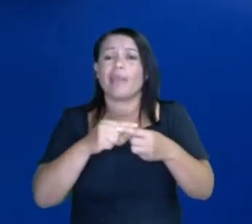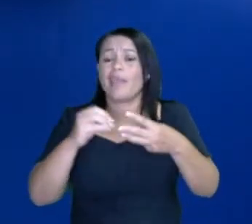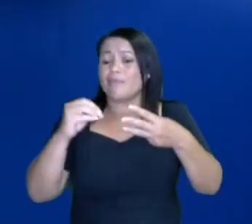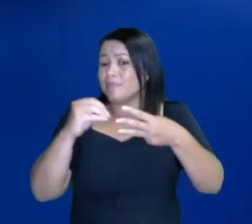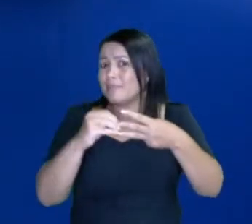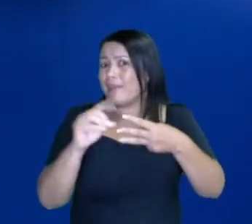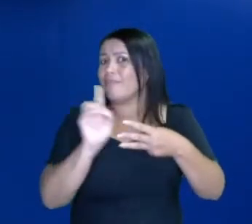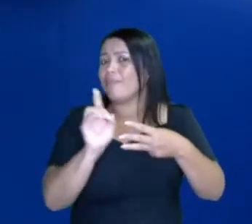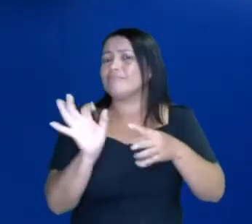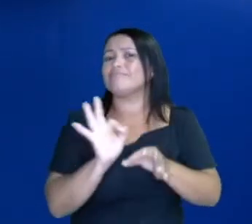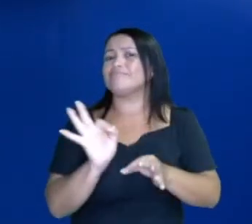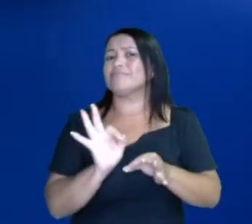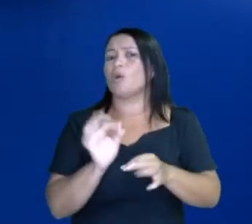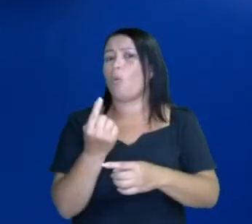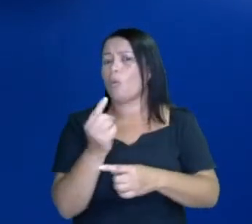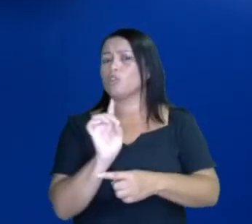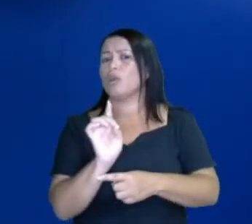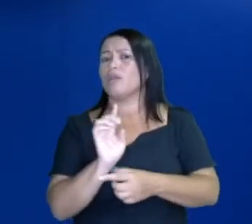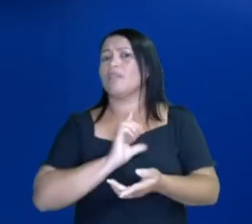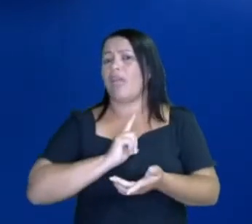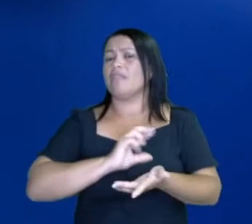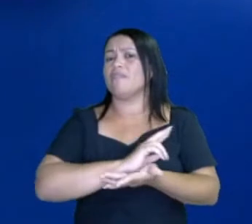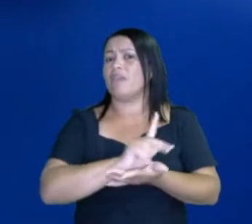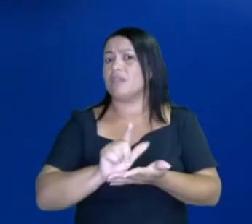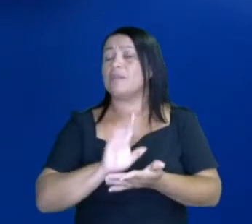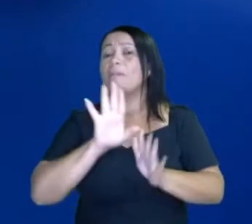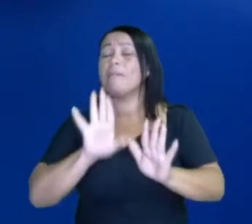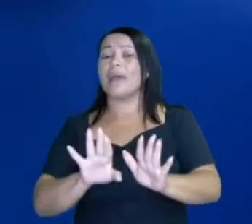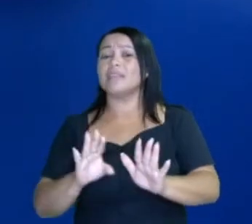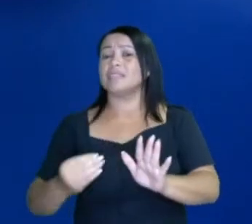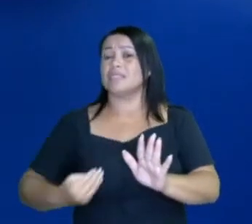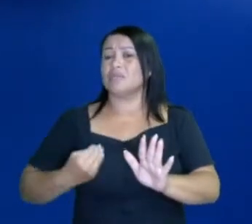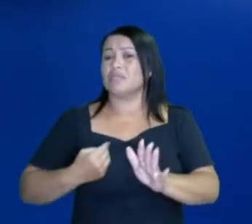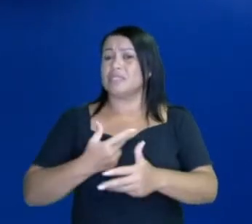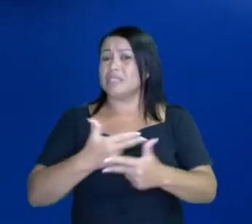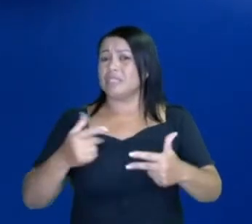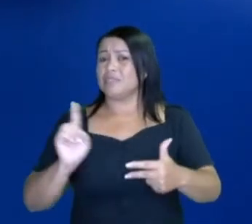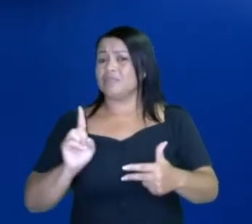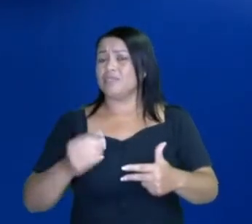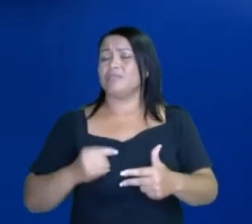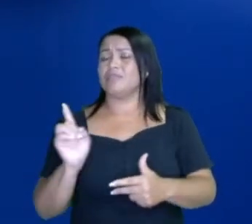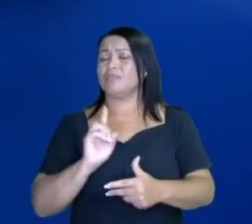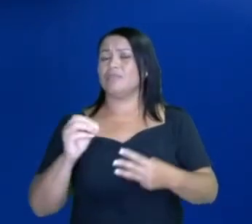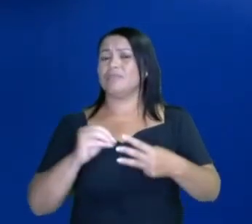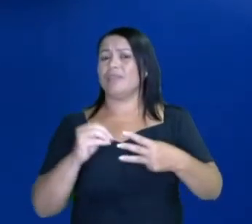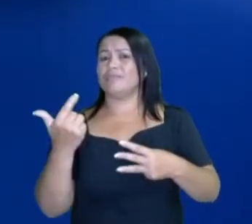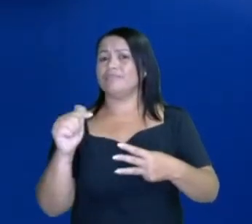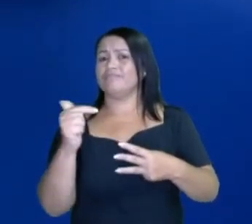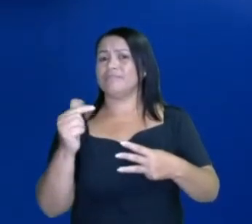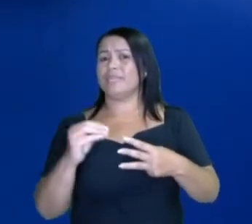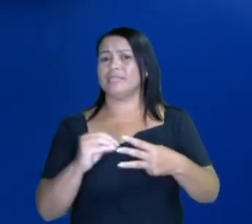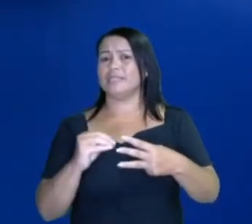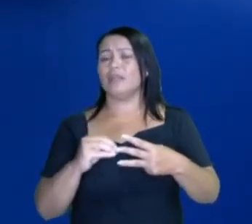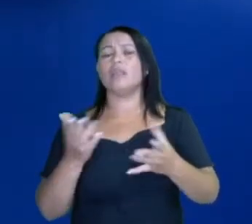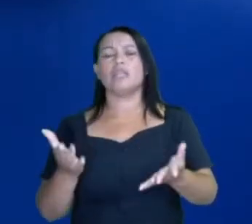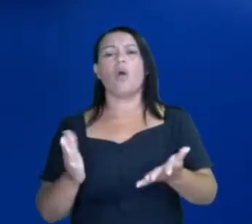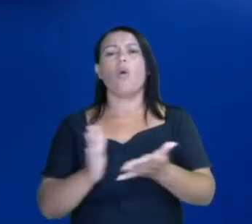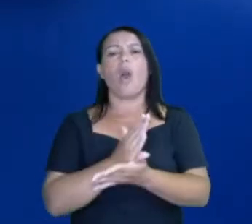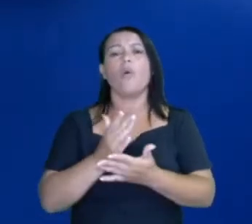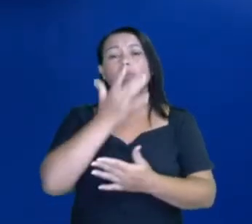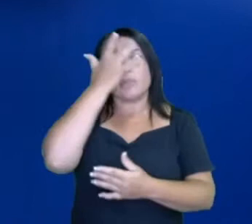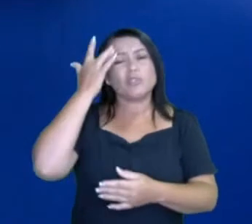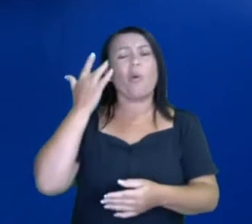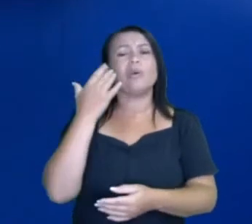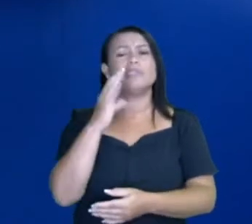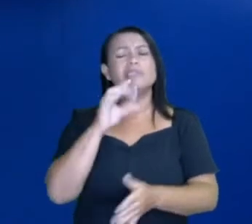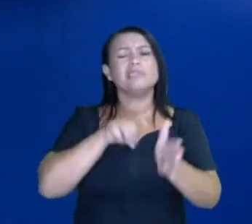si. Portanto, não são considerados seres vivos. Não são células. No entanto, outros cientistas